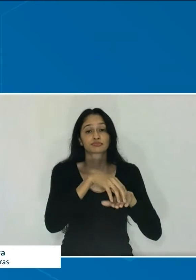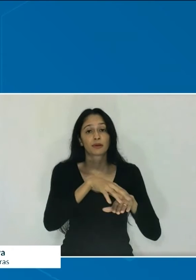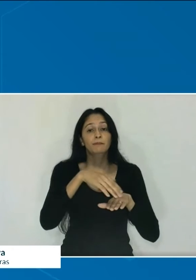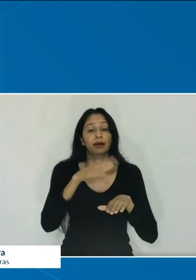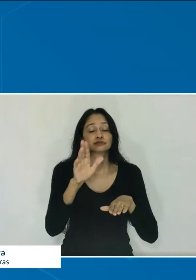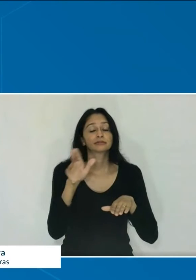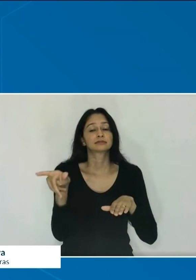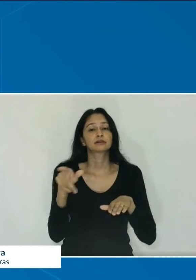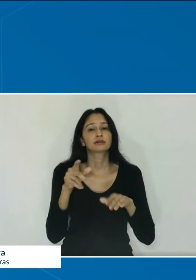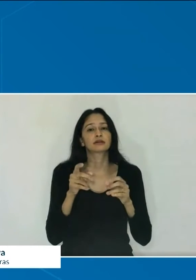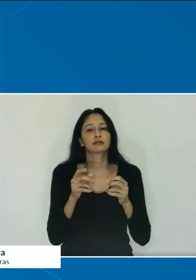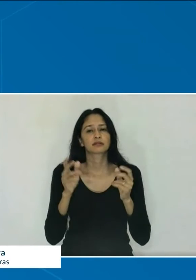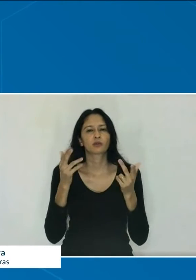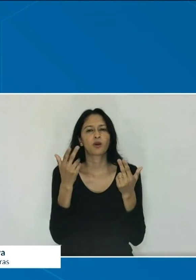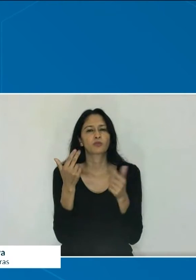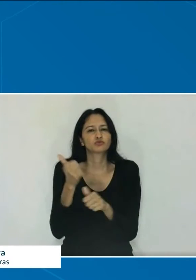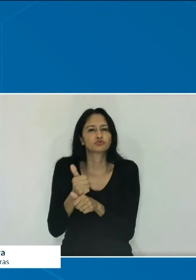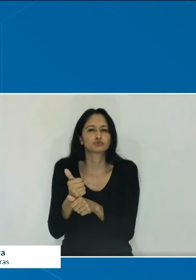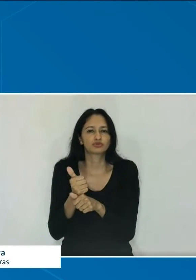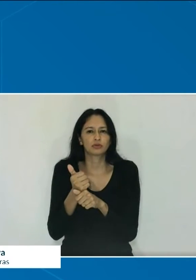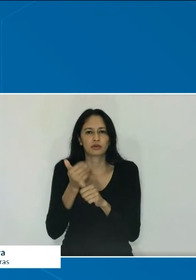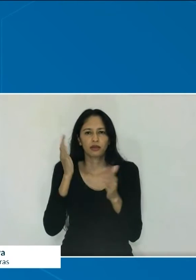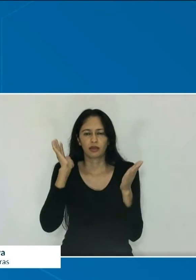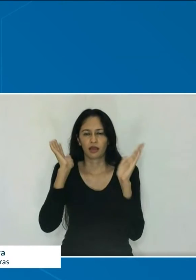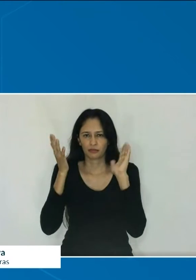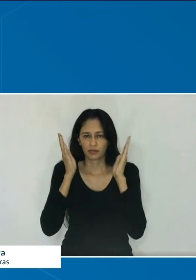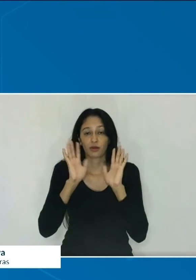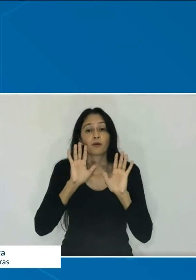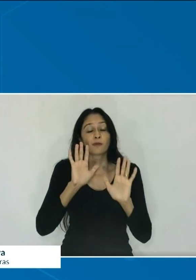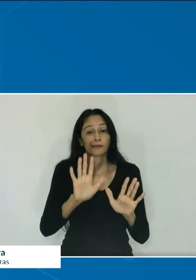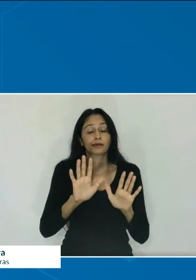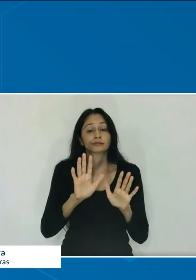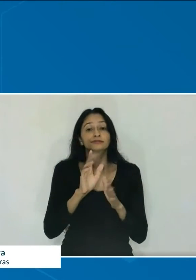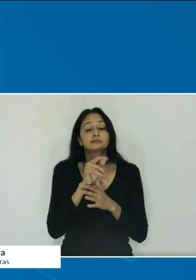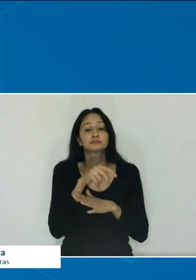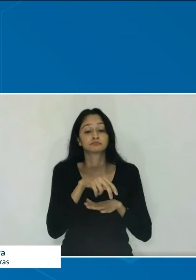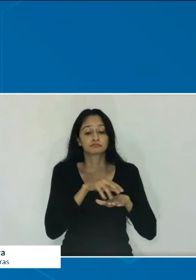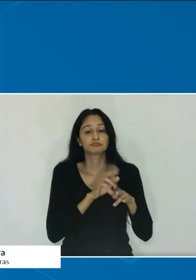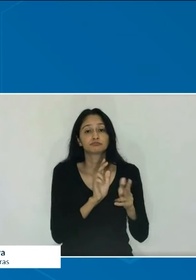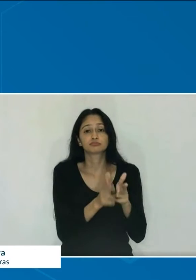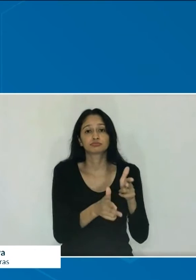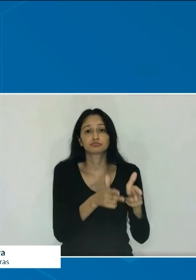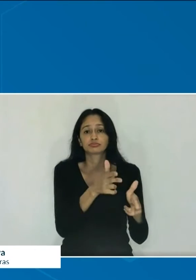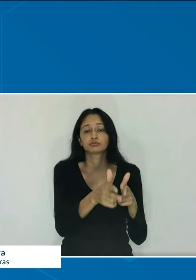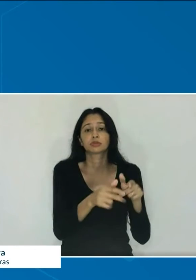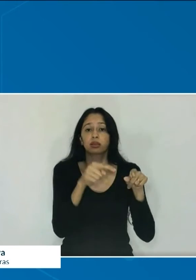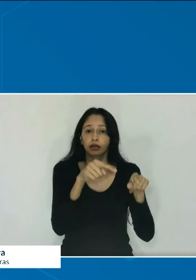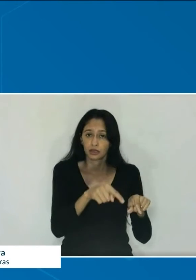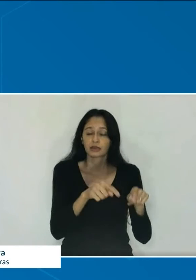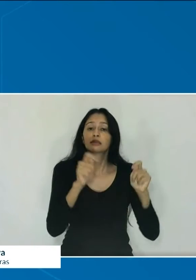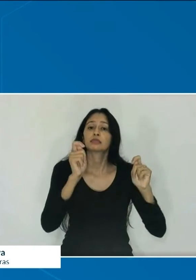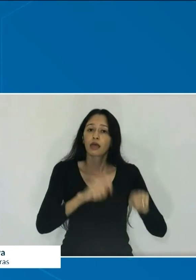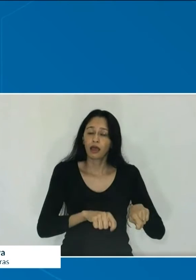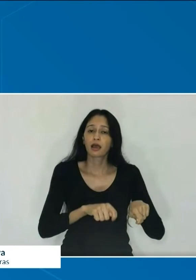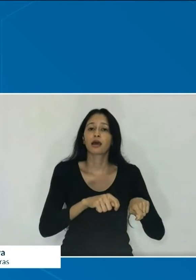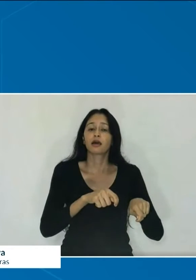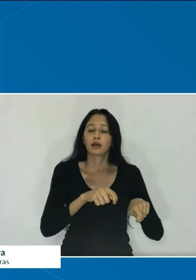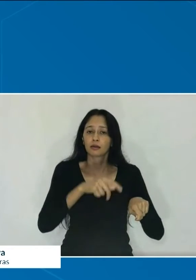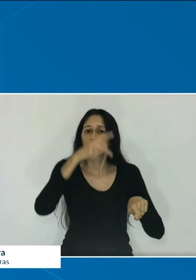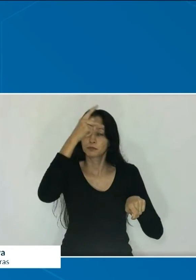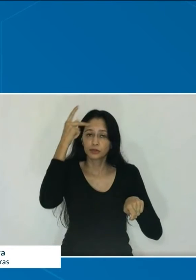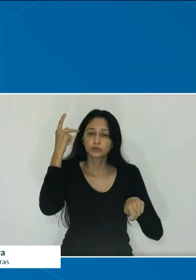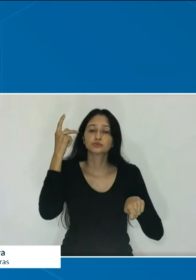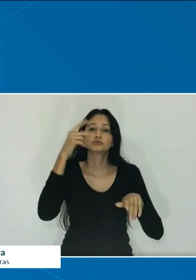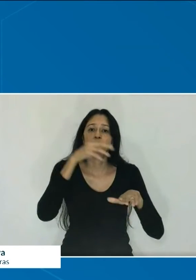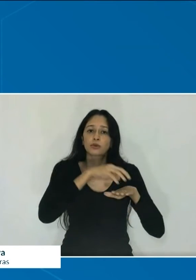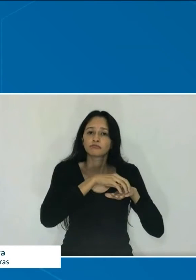lucrativo, podemos colocar no termo, para as concessionárias ferroviárias, mas não se está tomando em conta também utilizar o transporte de ferroviário como um transporte